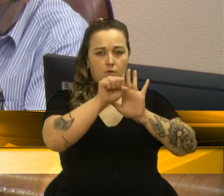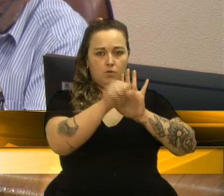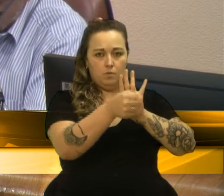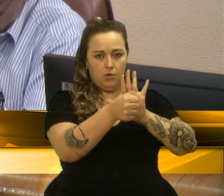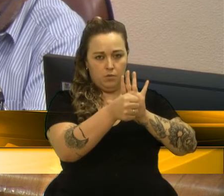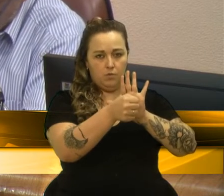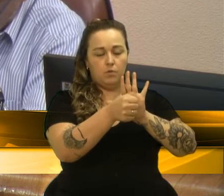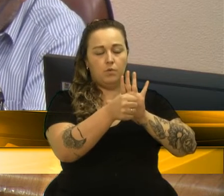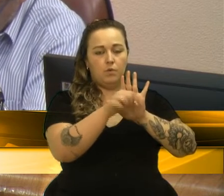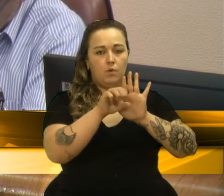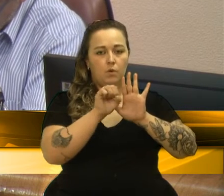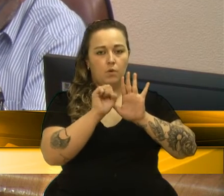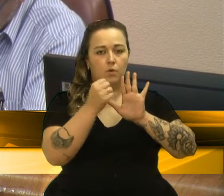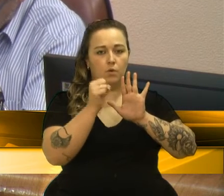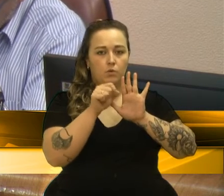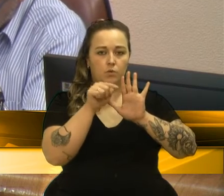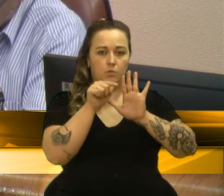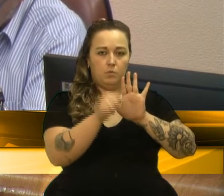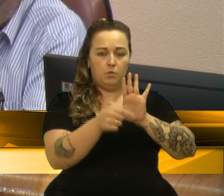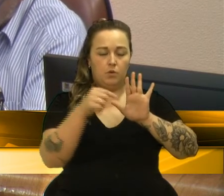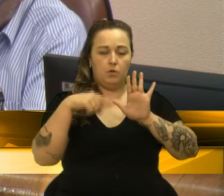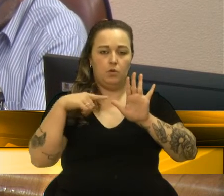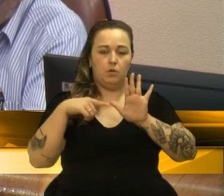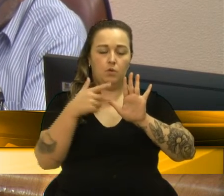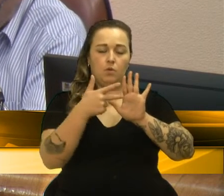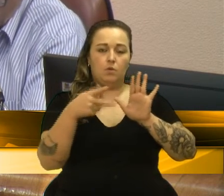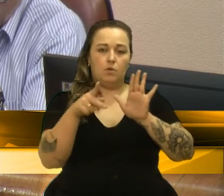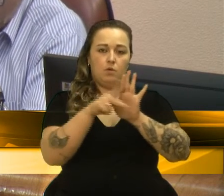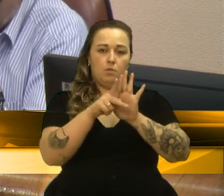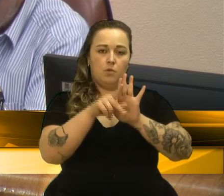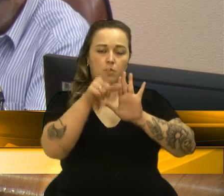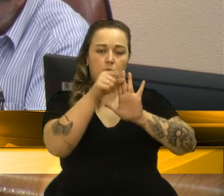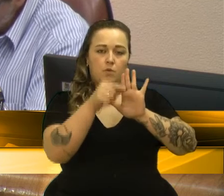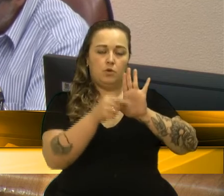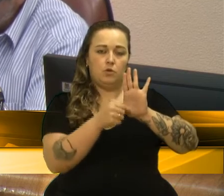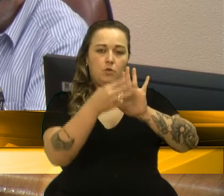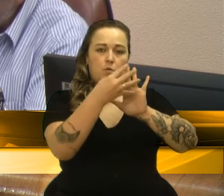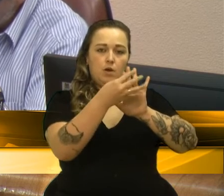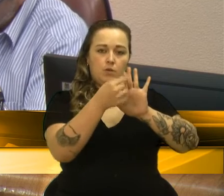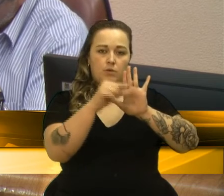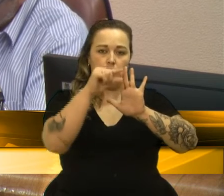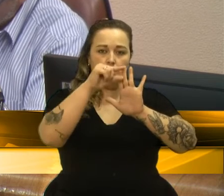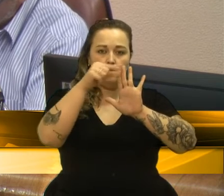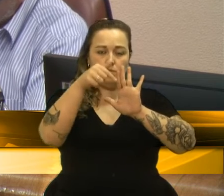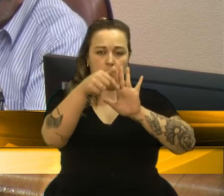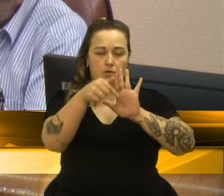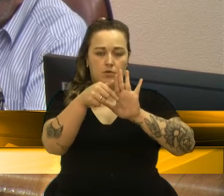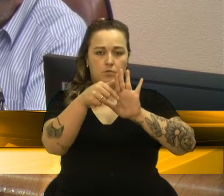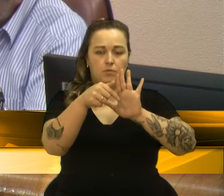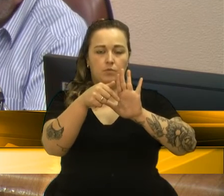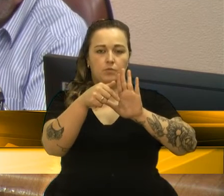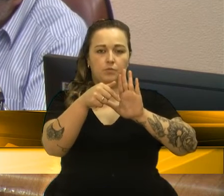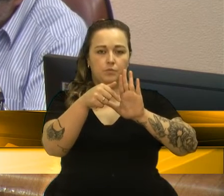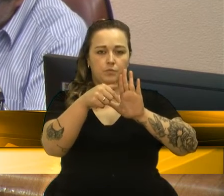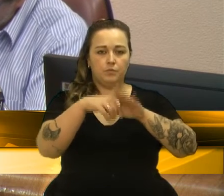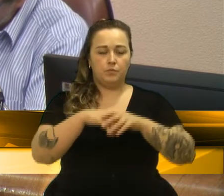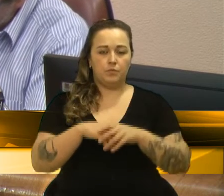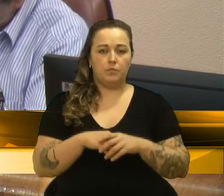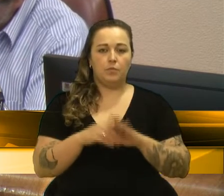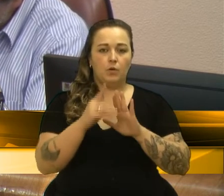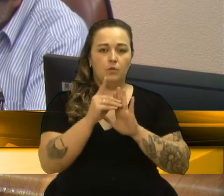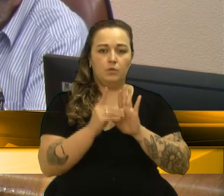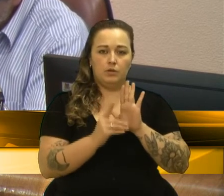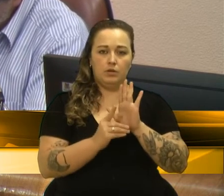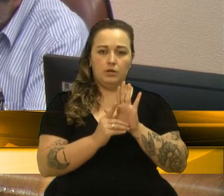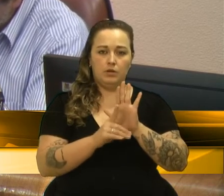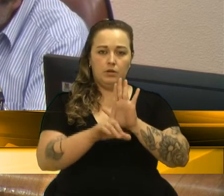8.666/93, com consequente incidência da infração prevista no artigo 4º, inciso 7º, do